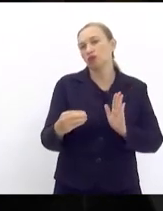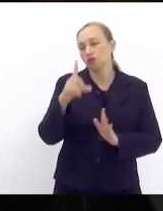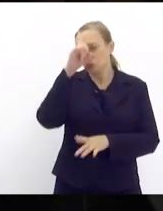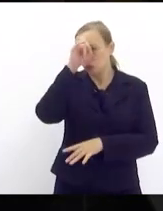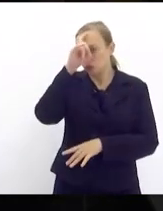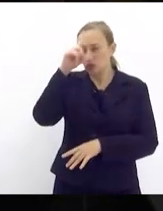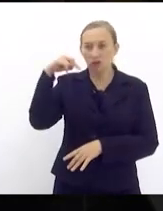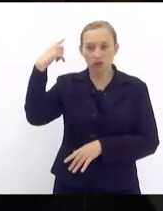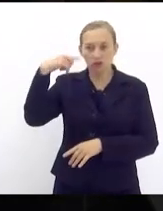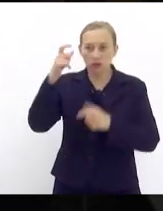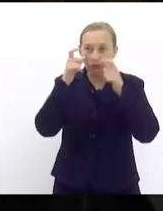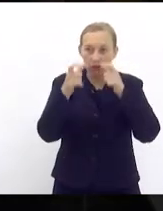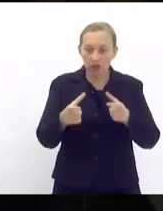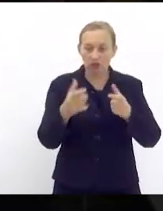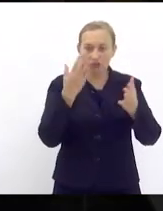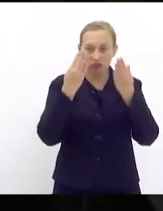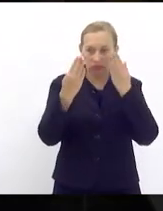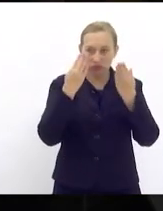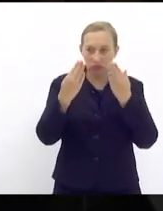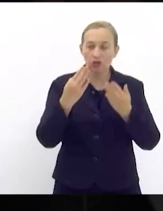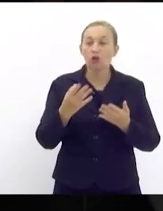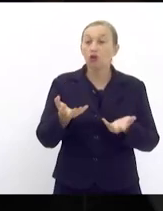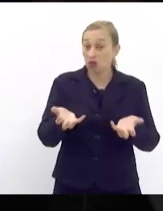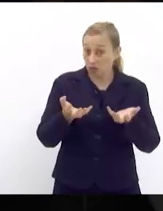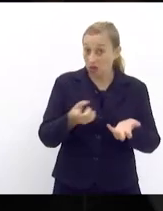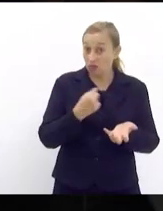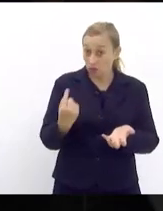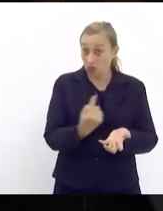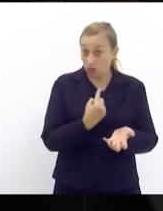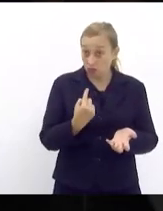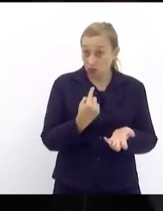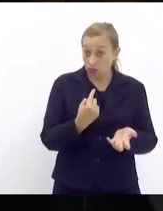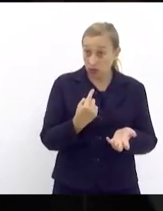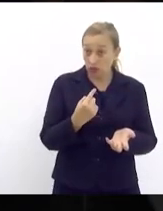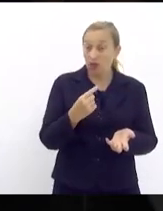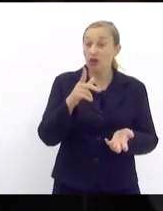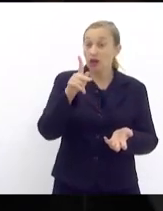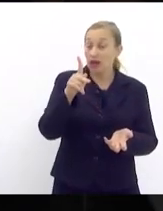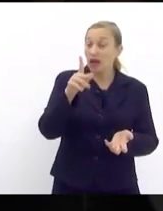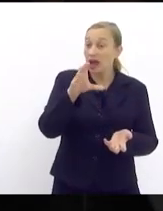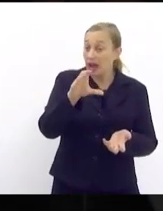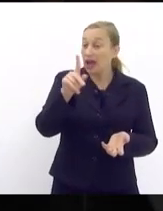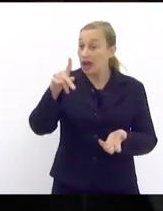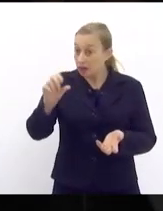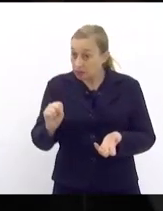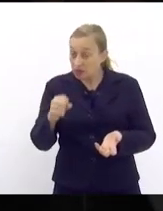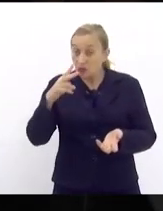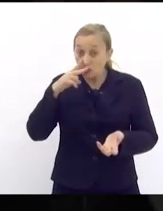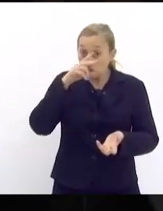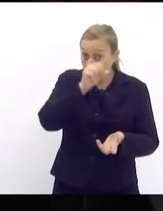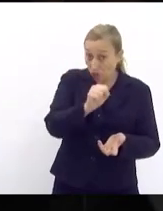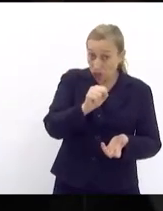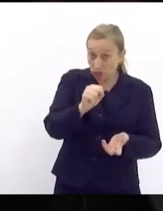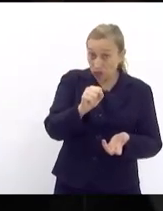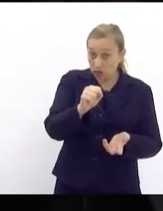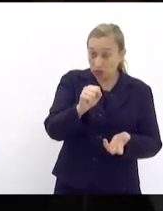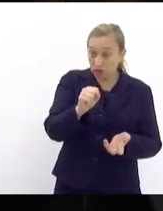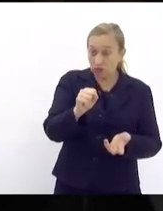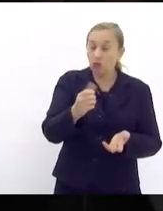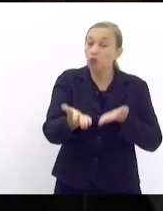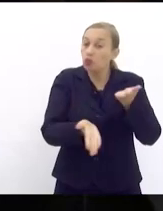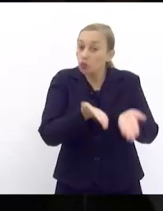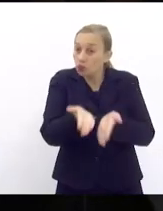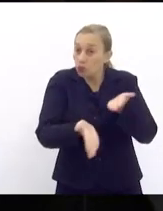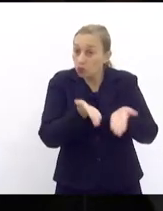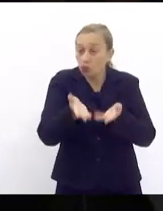da atenção psicossocial porque o que a gente quer é uma rápido forte é uma rápida potente que Garanta cuidado